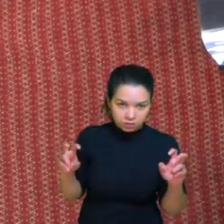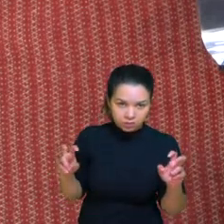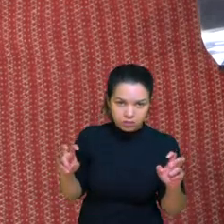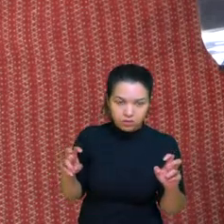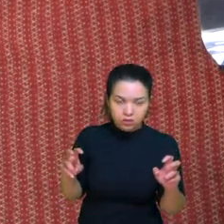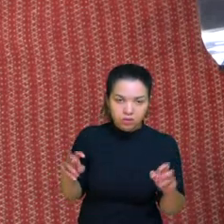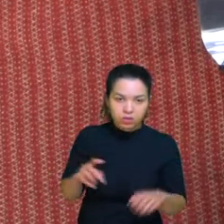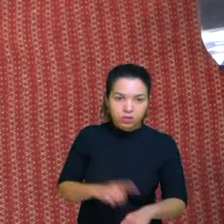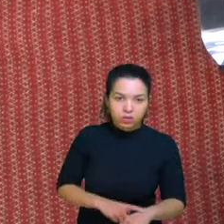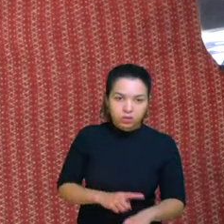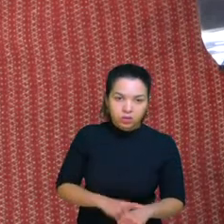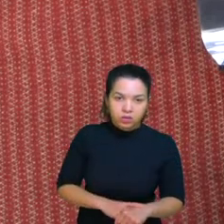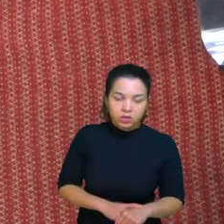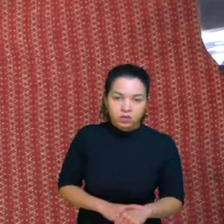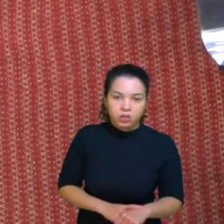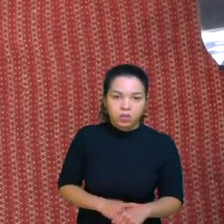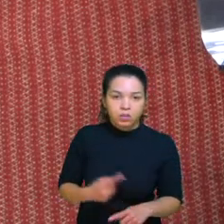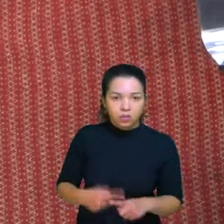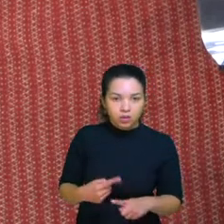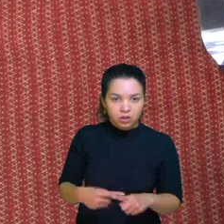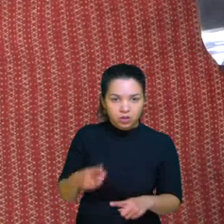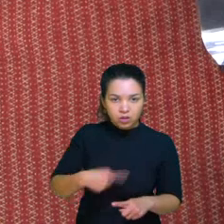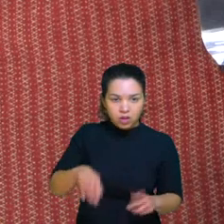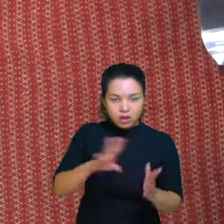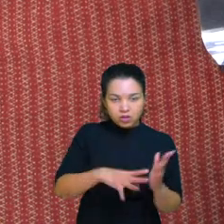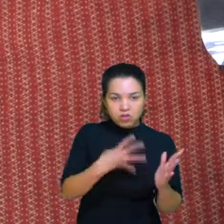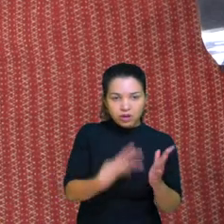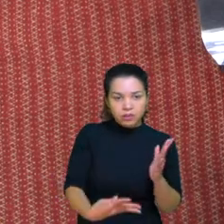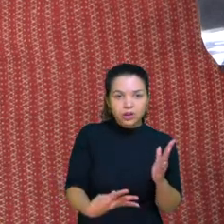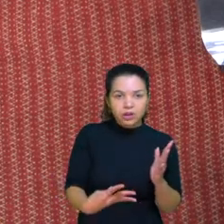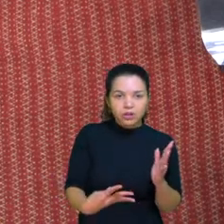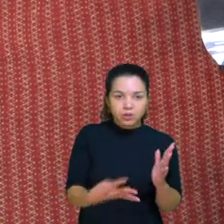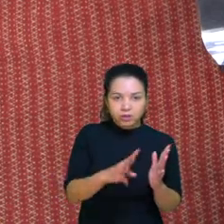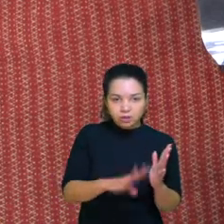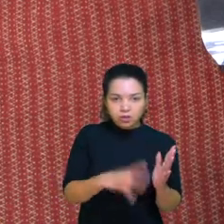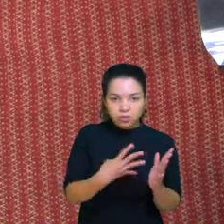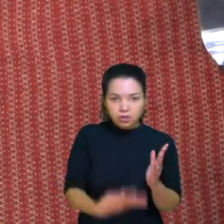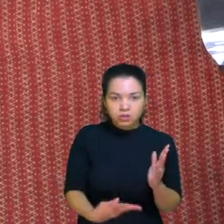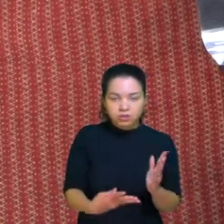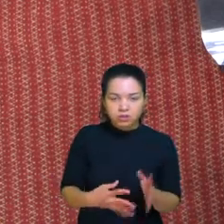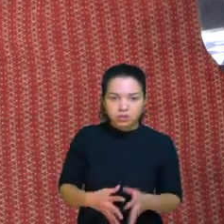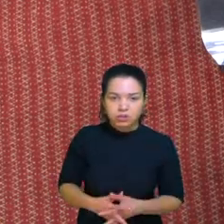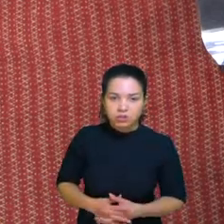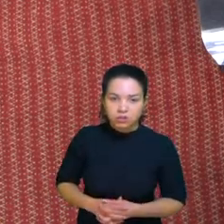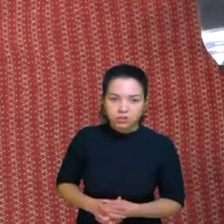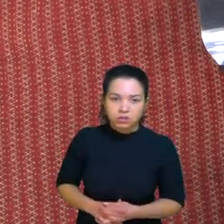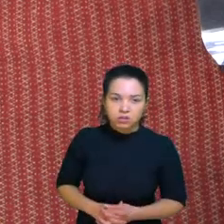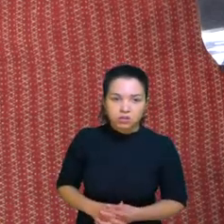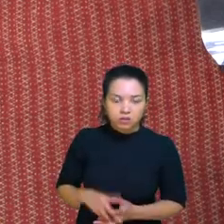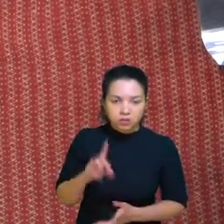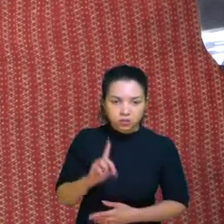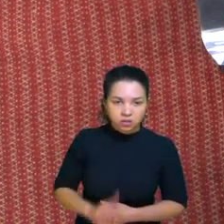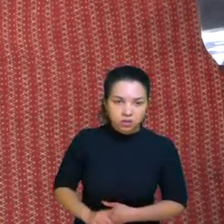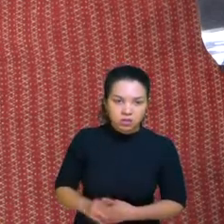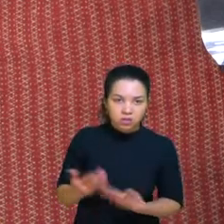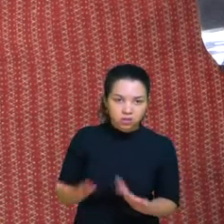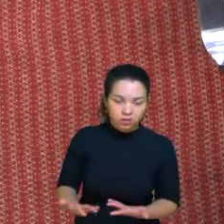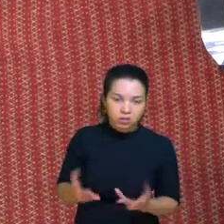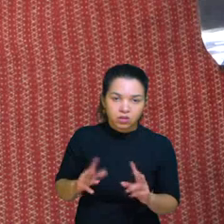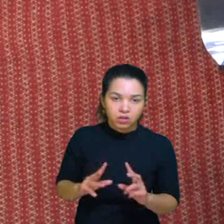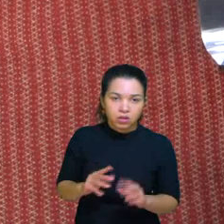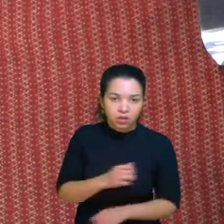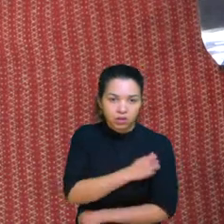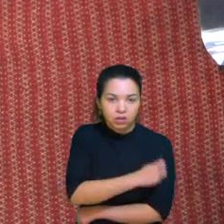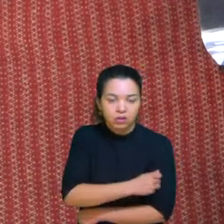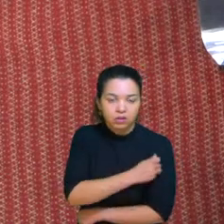nós temos um calendário E aí nós temos que defender os 200 dias letivos que é um direito do aluno mas na hora